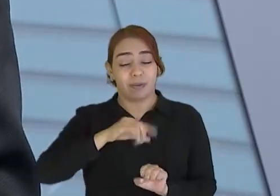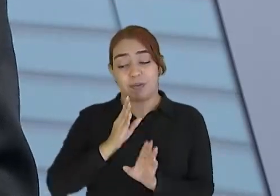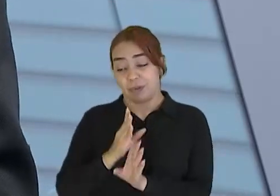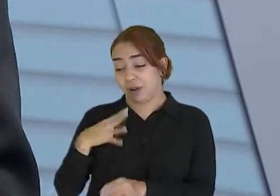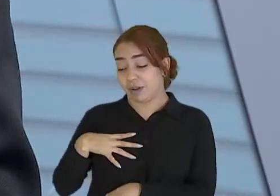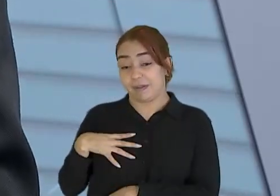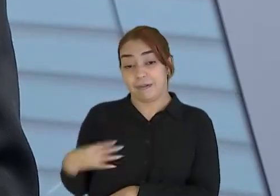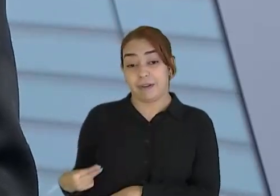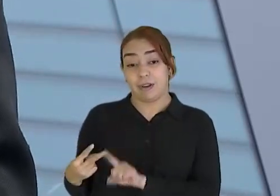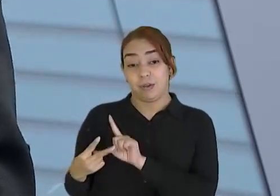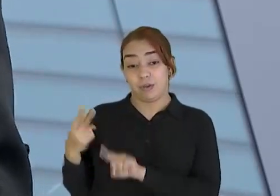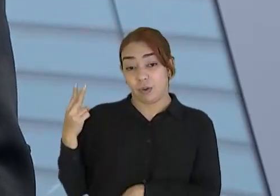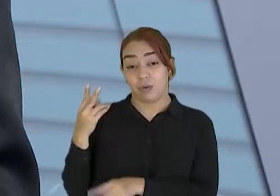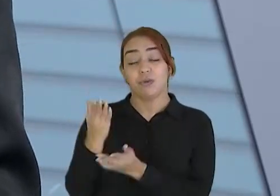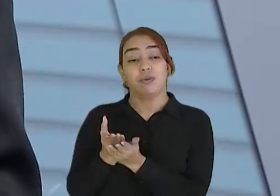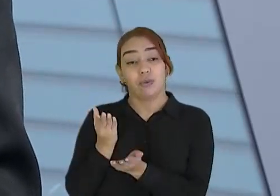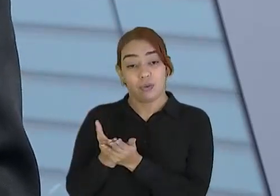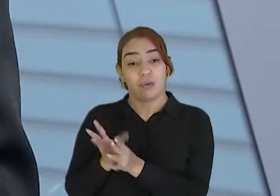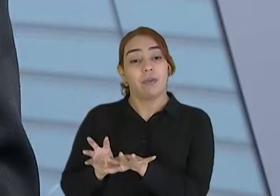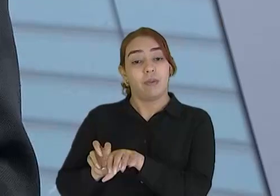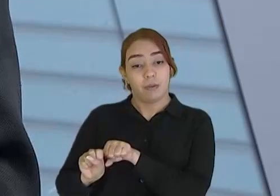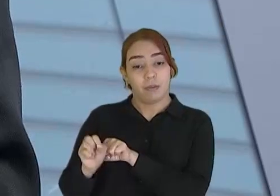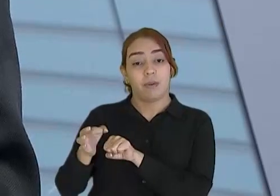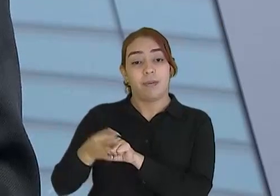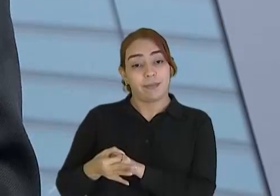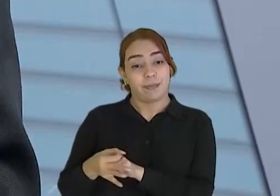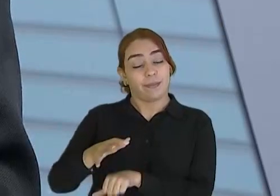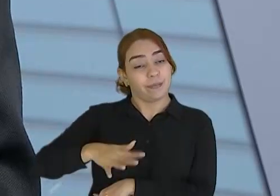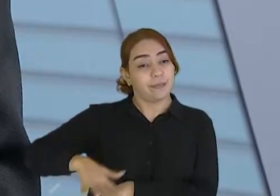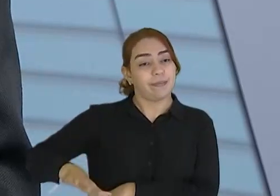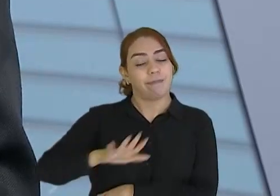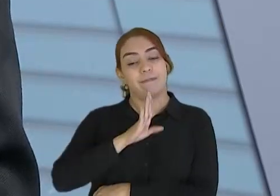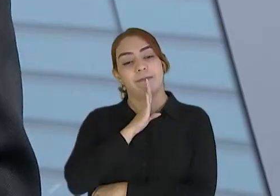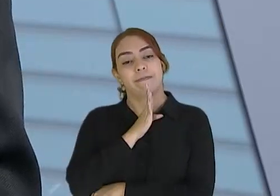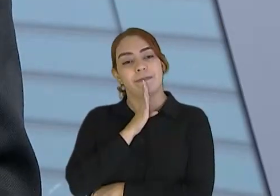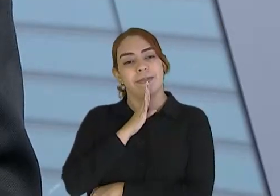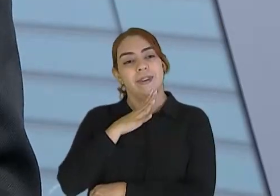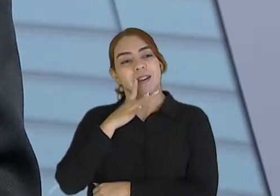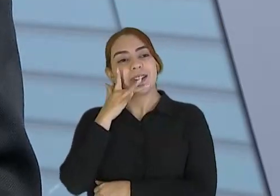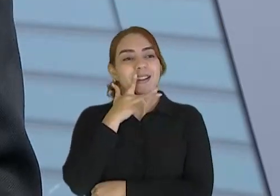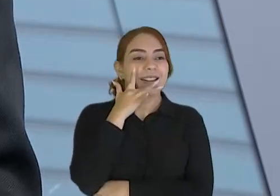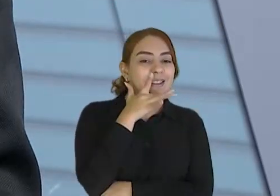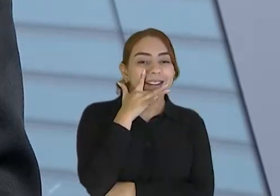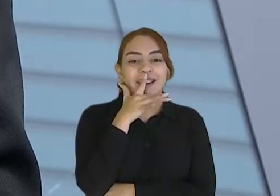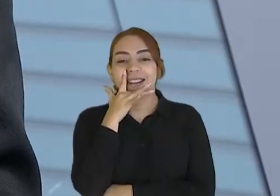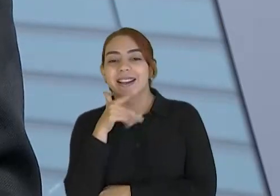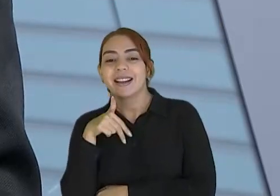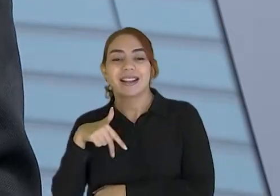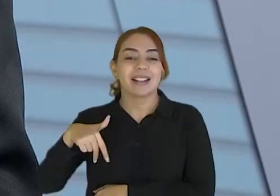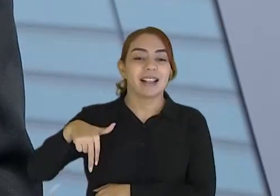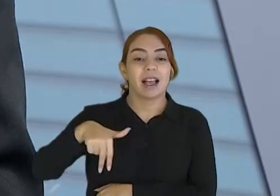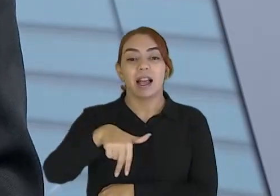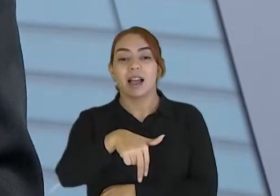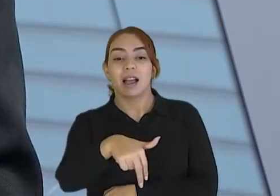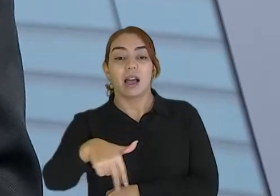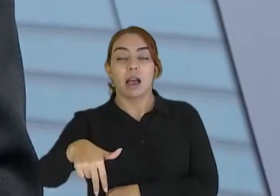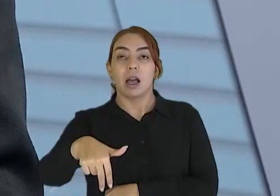e um filho que estudaram lá na Unifor. É gostoso, é prazeroso andar no campus da Unifor, porque